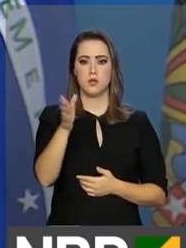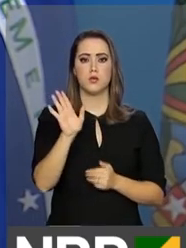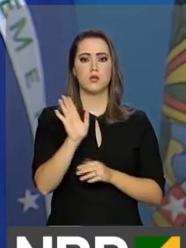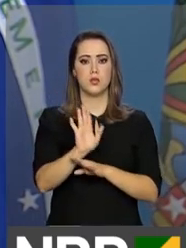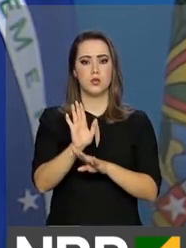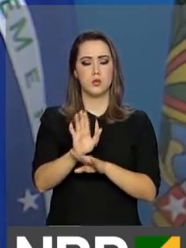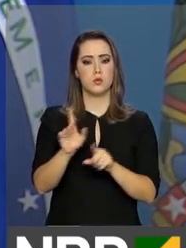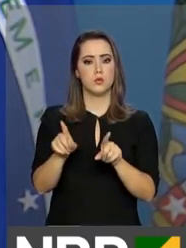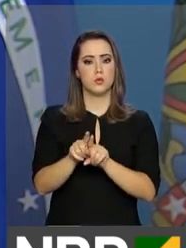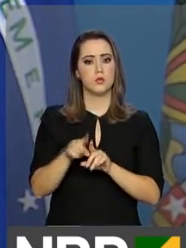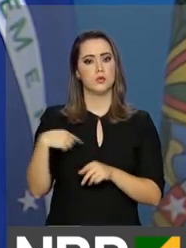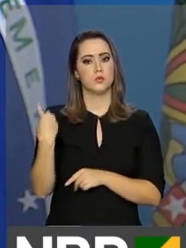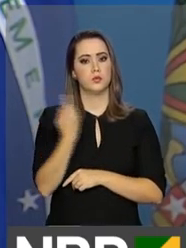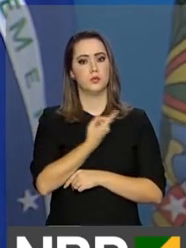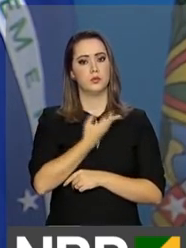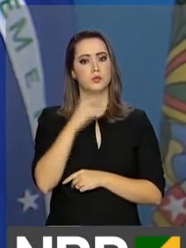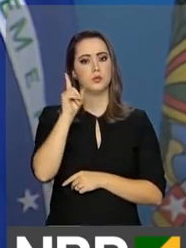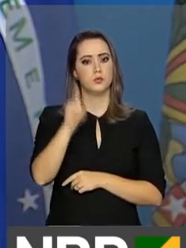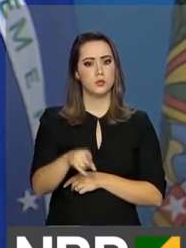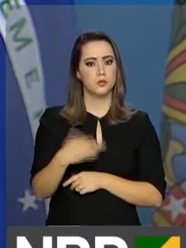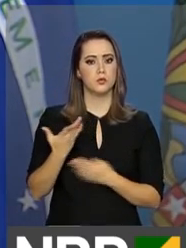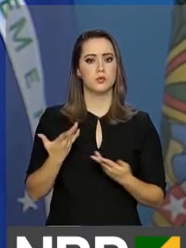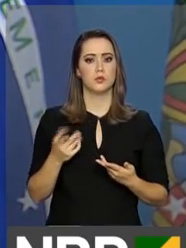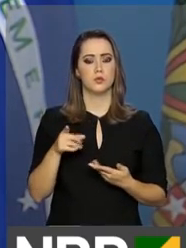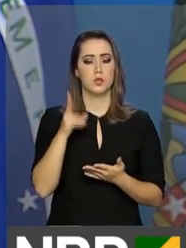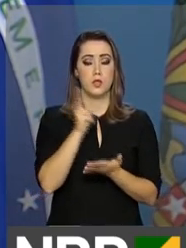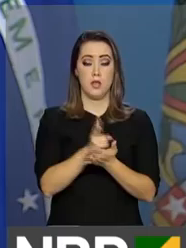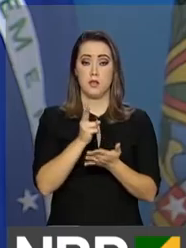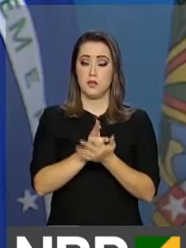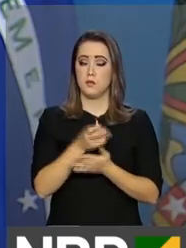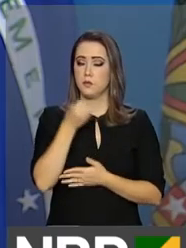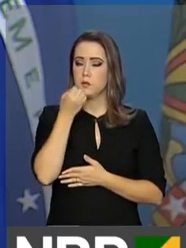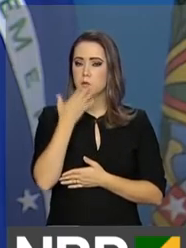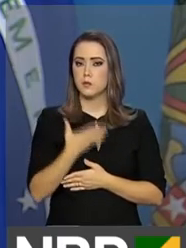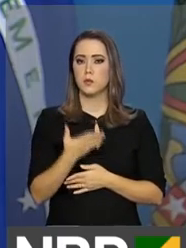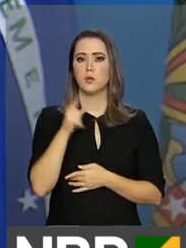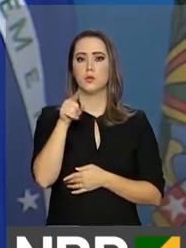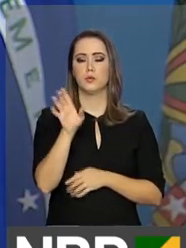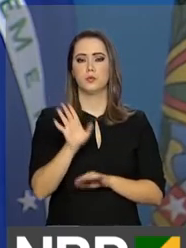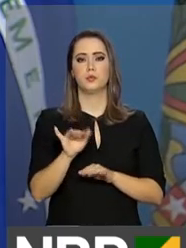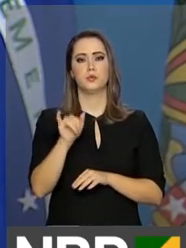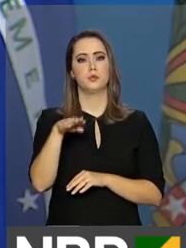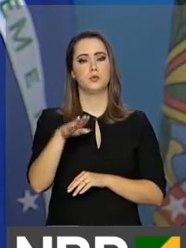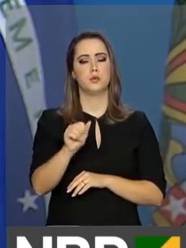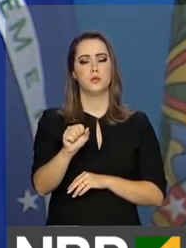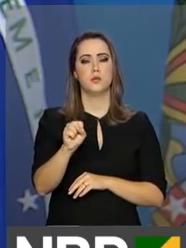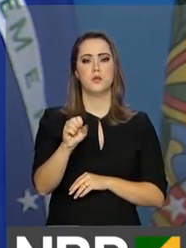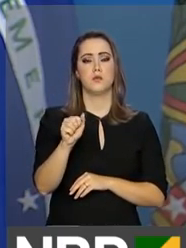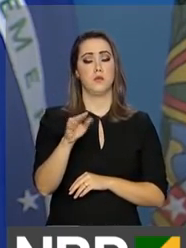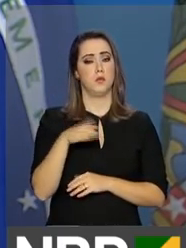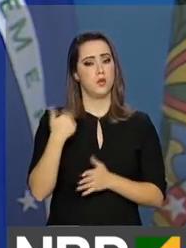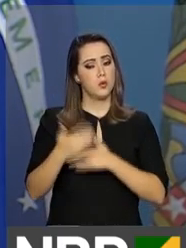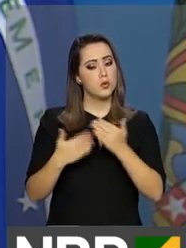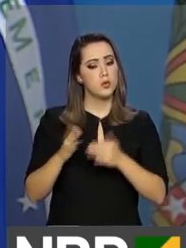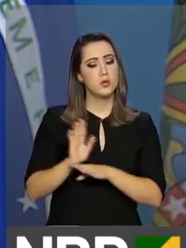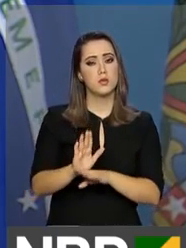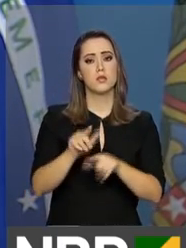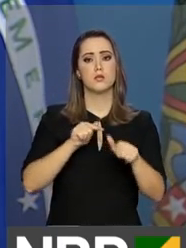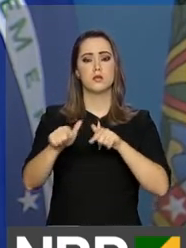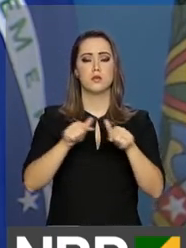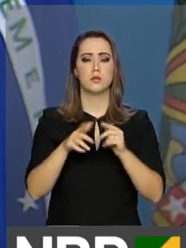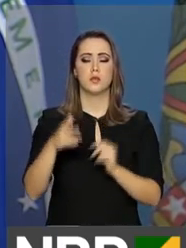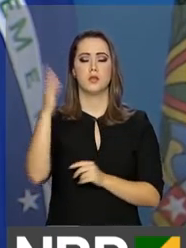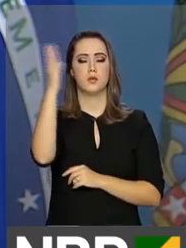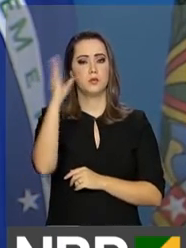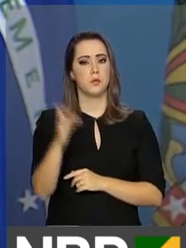colaborou conosco. E essas mesmas qualidades no Embaçaí continuarão a serviço do Brasil, mas agora